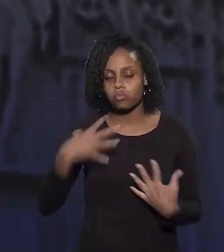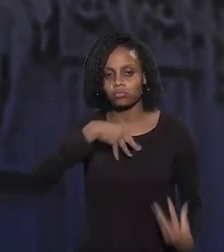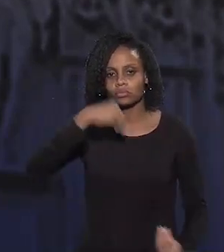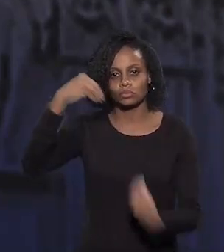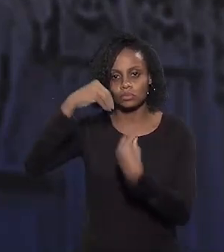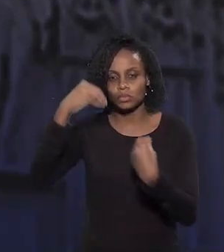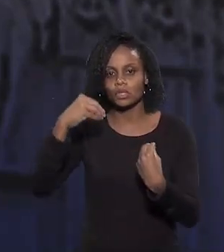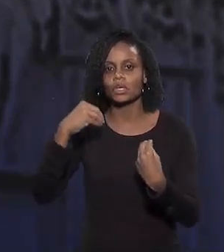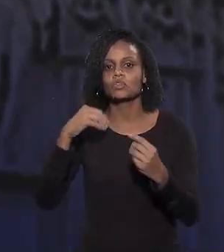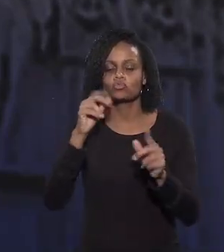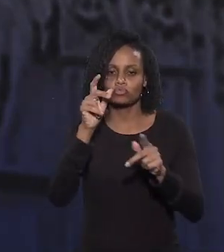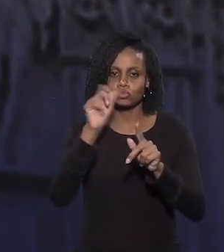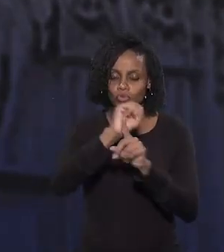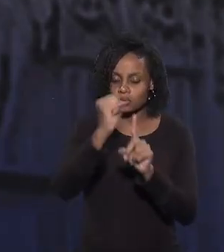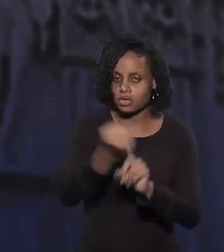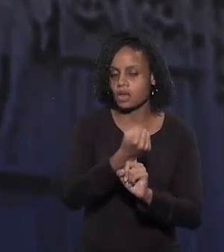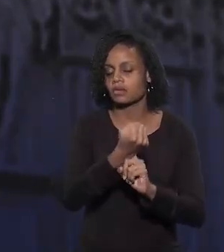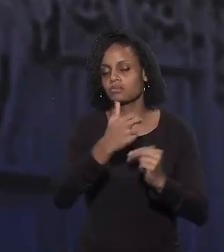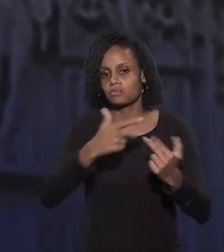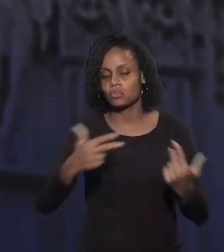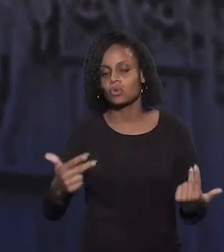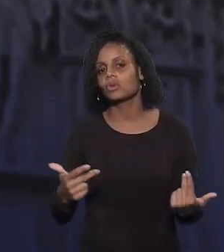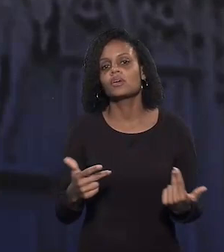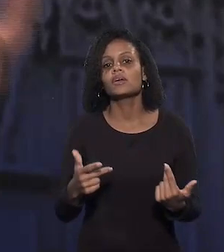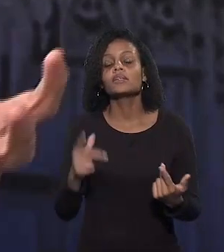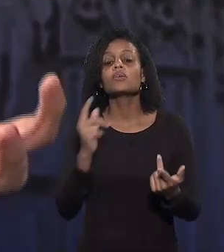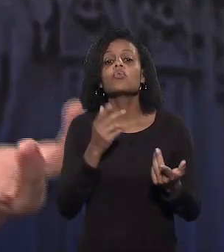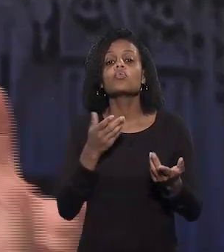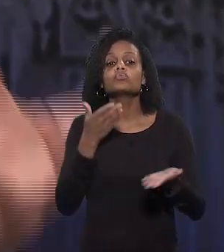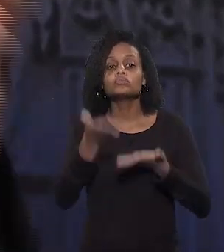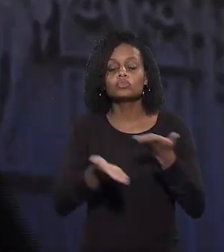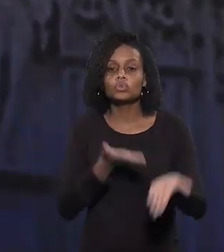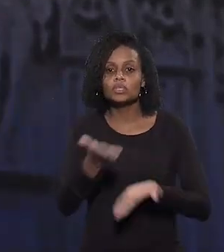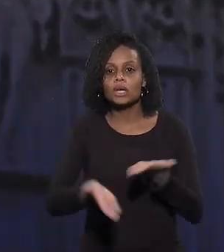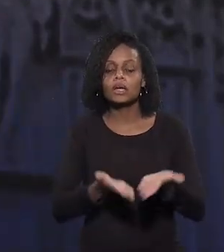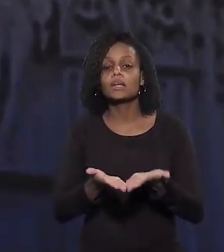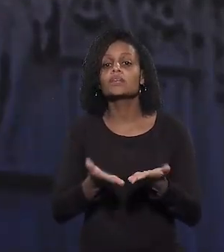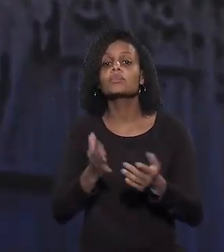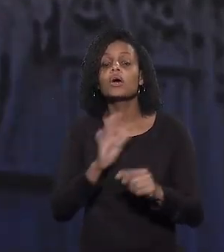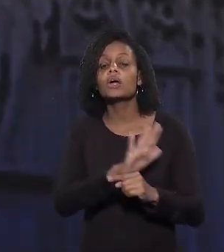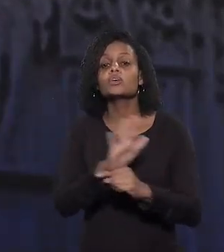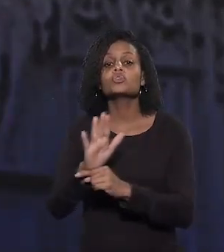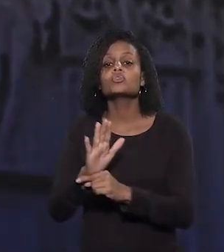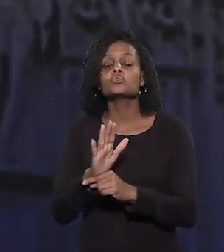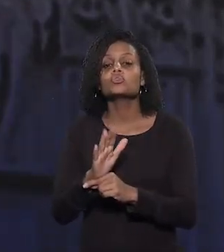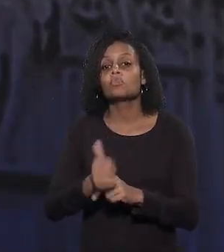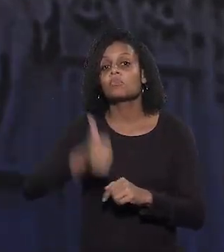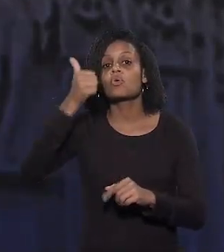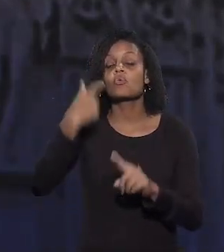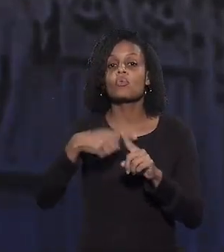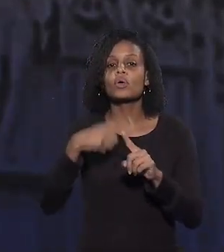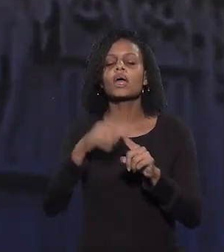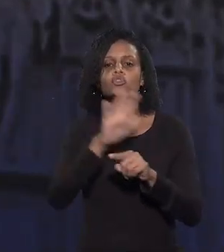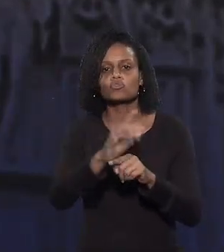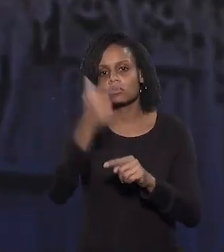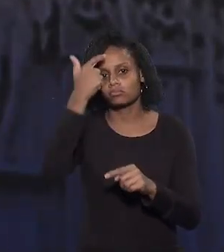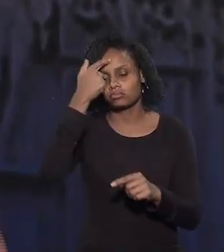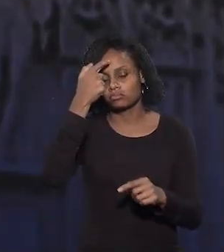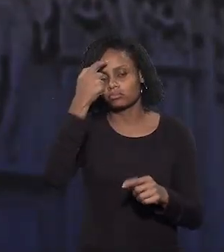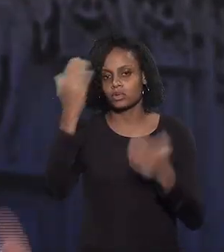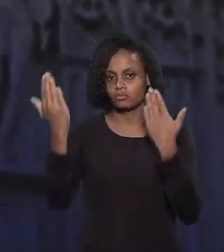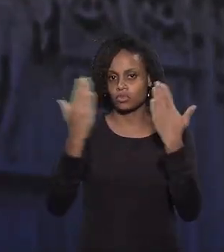as possibilidades terapêuticas aumentam porque você entra com a espiritualidade, entra com a ajuda